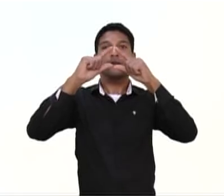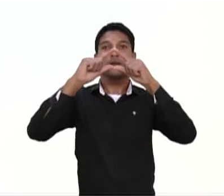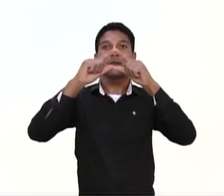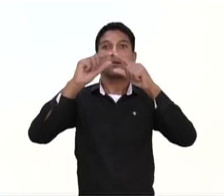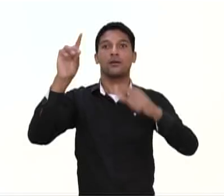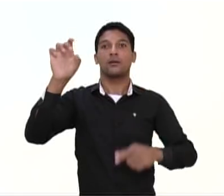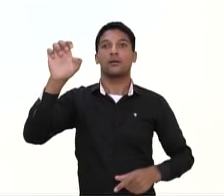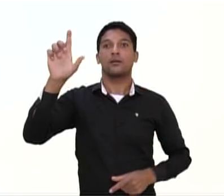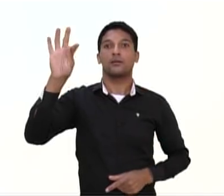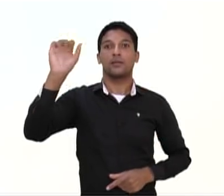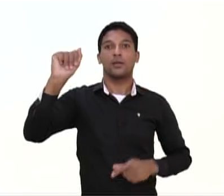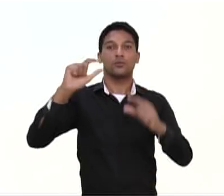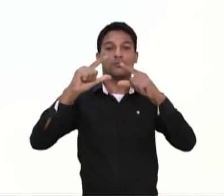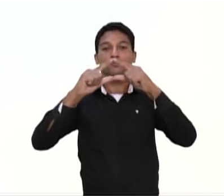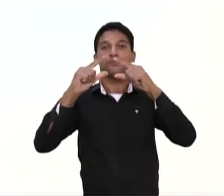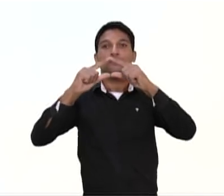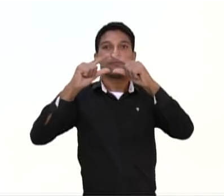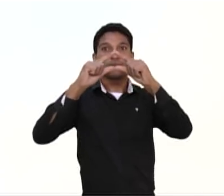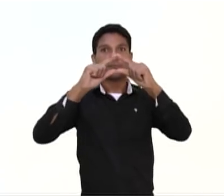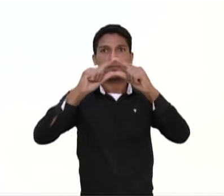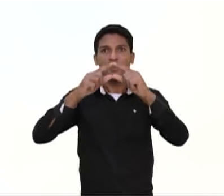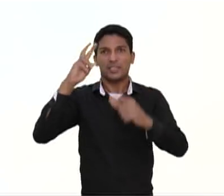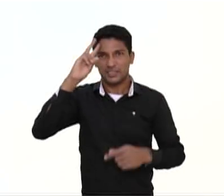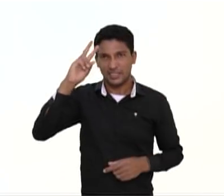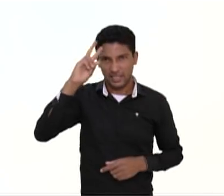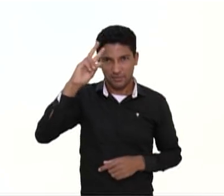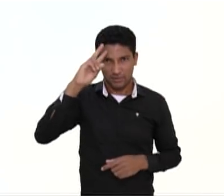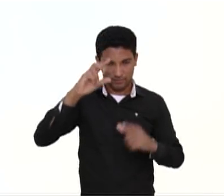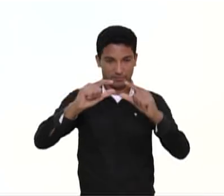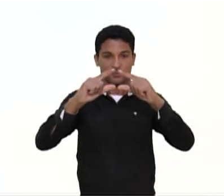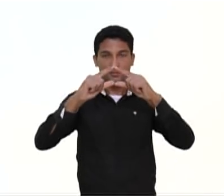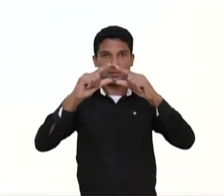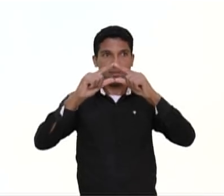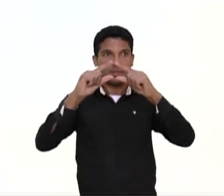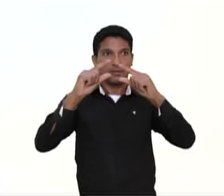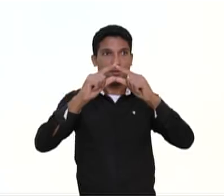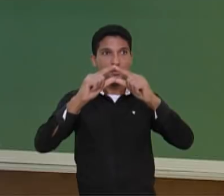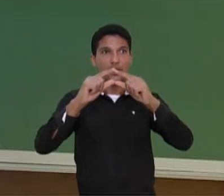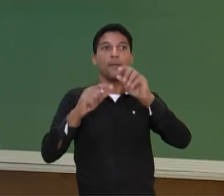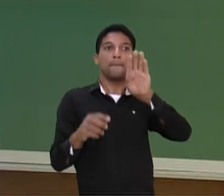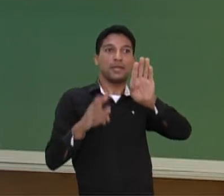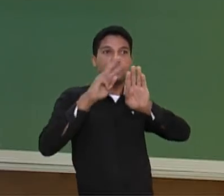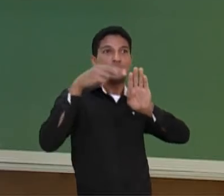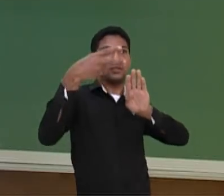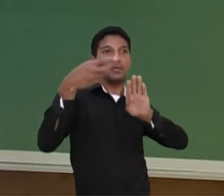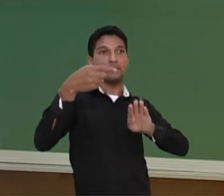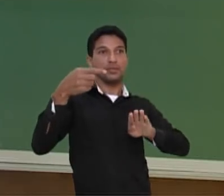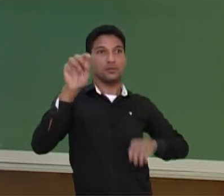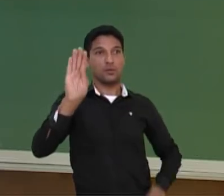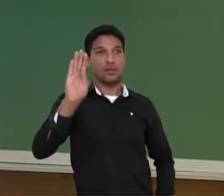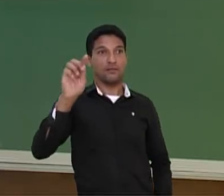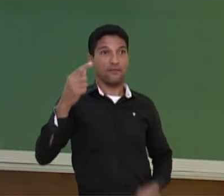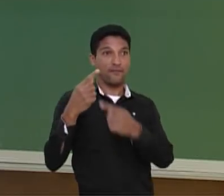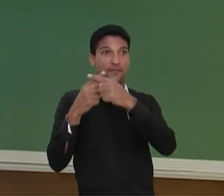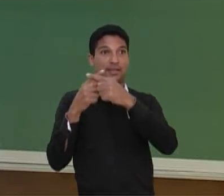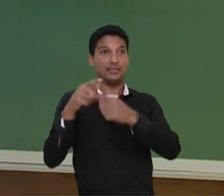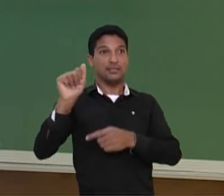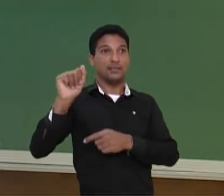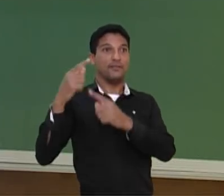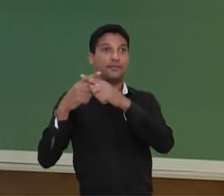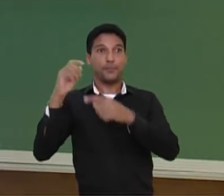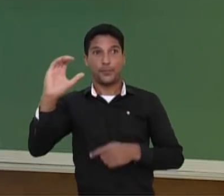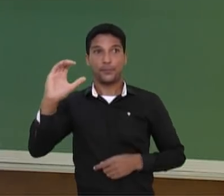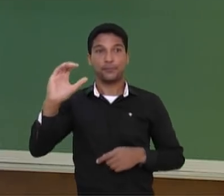da formulazinha lá de raízes da equação? Ó, b ao quadrado menos 4 vezes a vezes c. No lugar